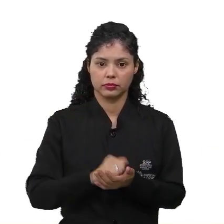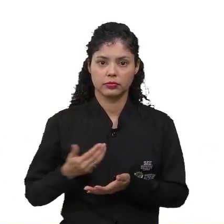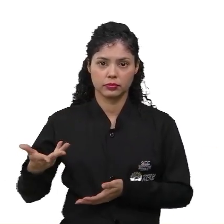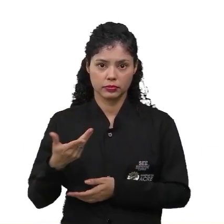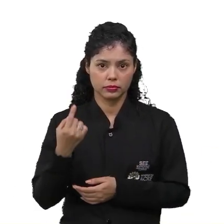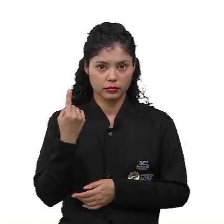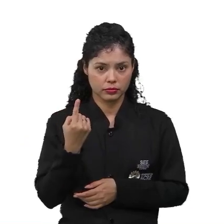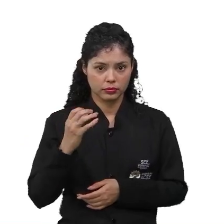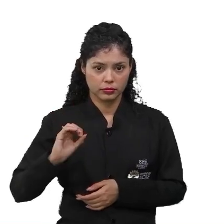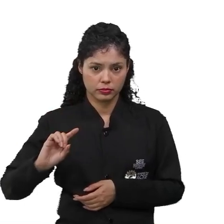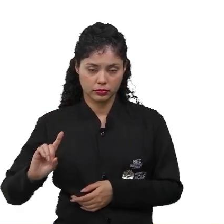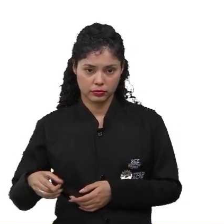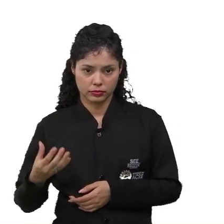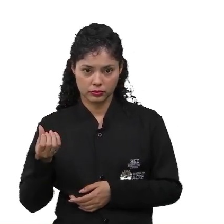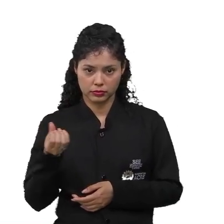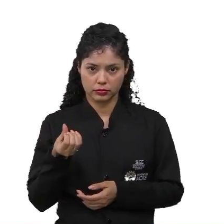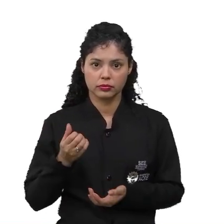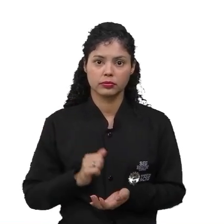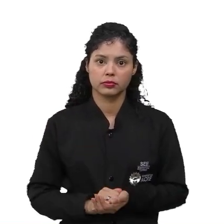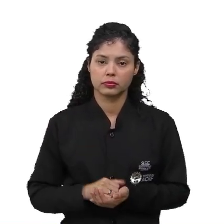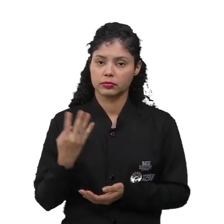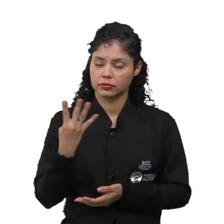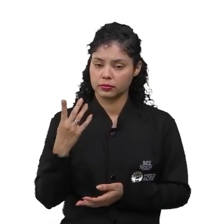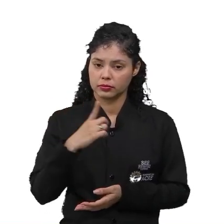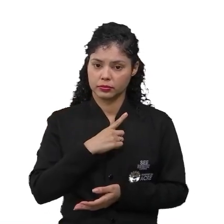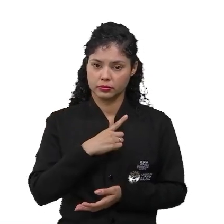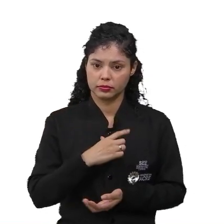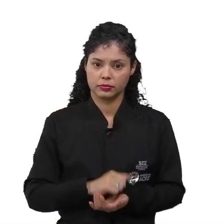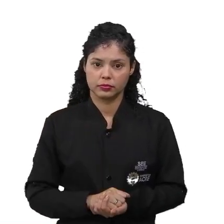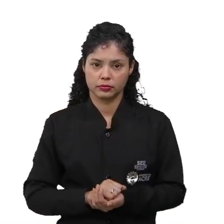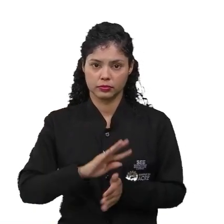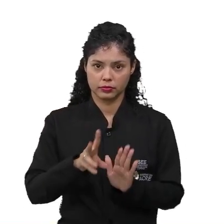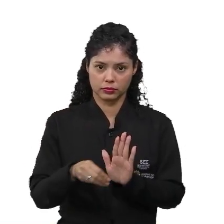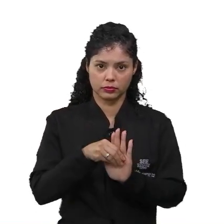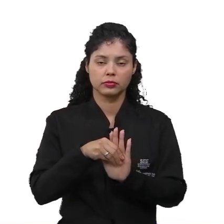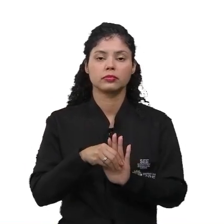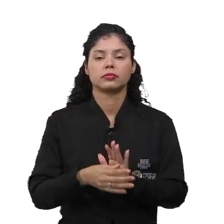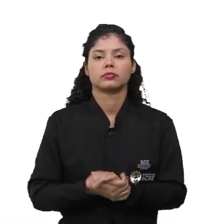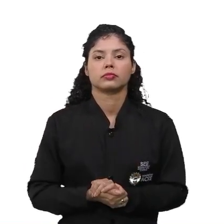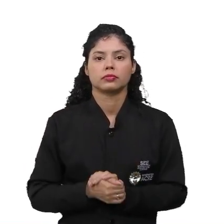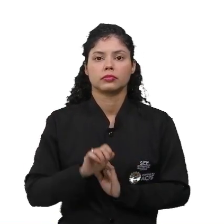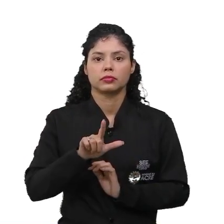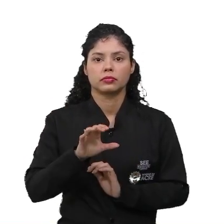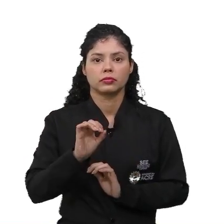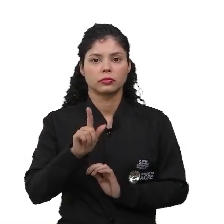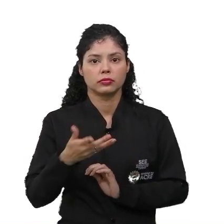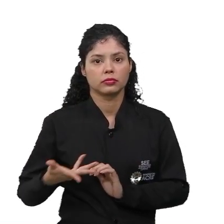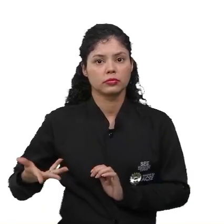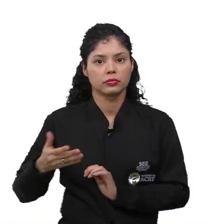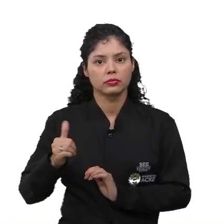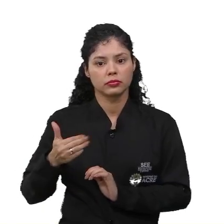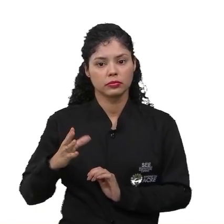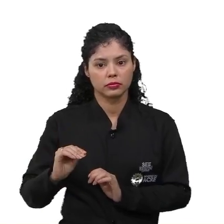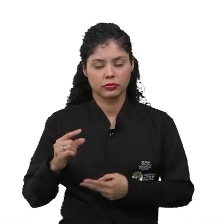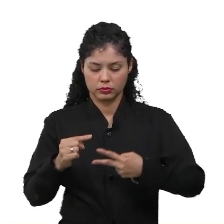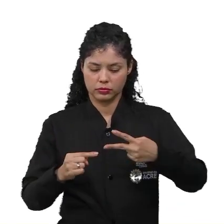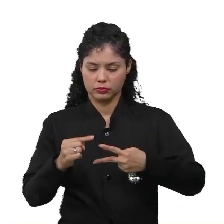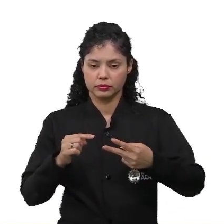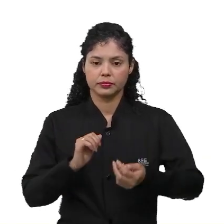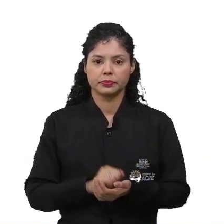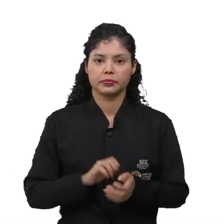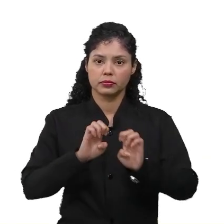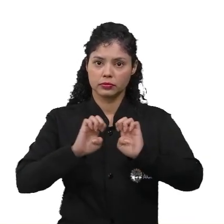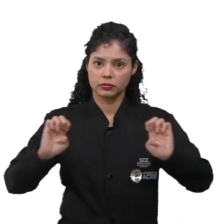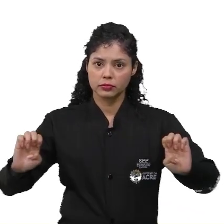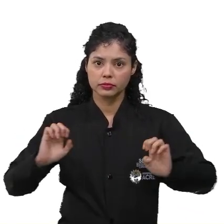base 1,06 para obter 4. Eu vou aplicar o logaritmo de base 10 dos dois lados da equação. Quando eu